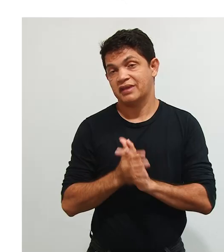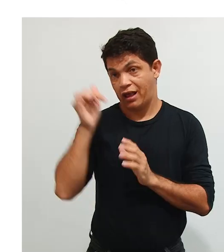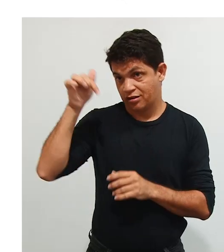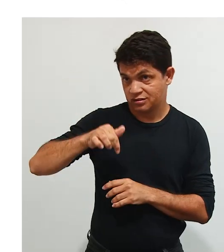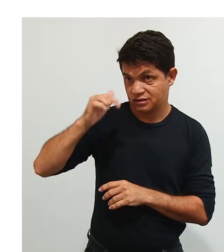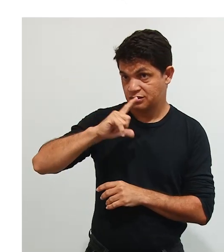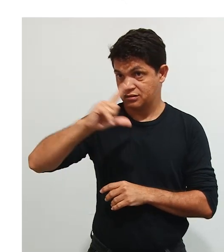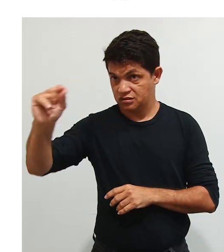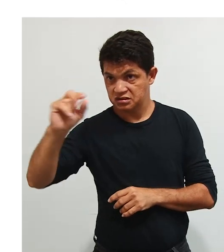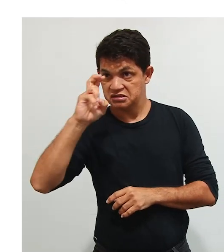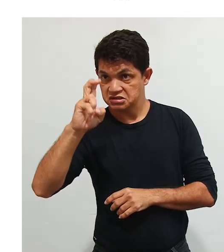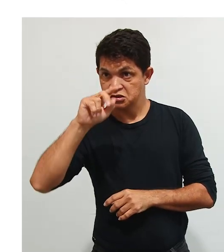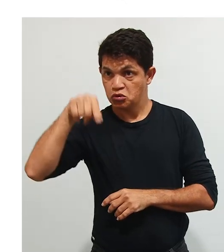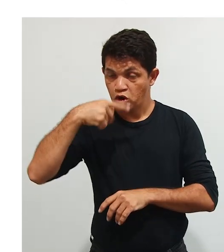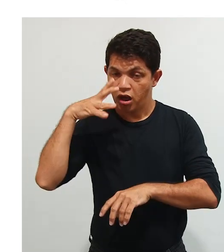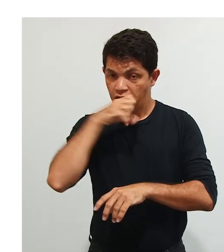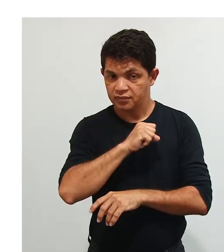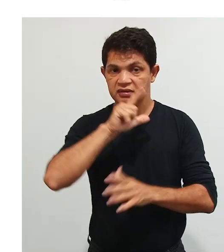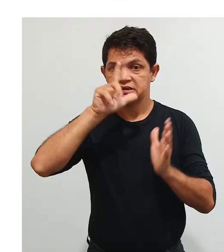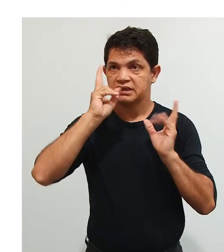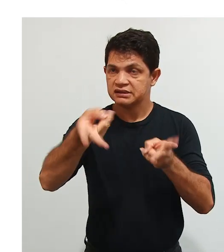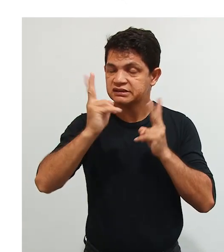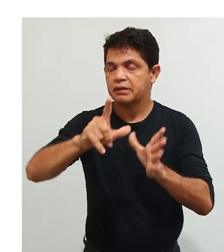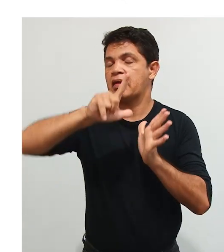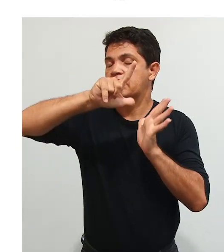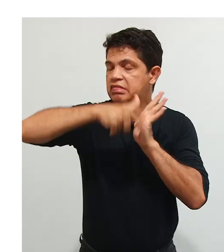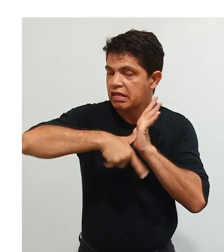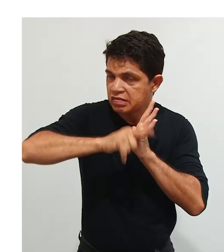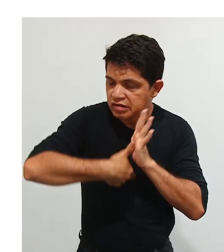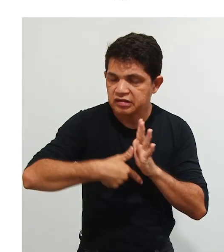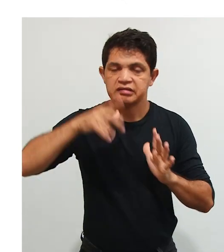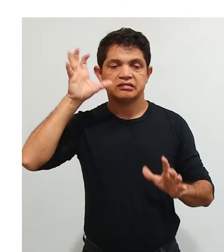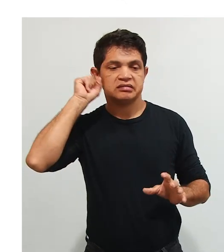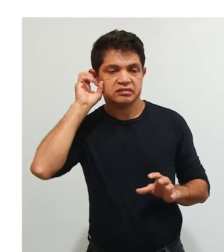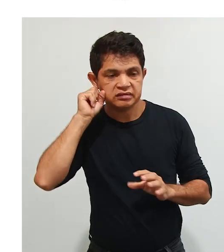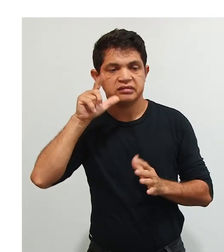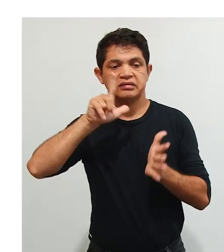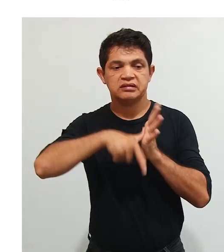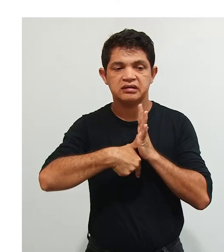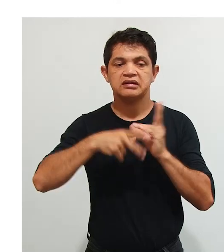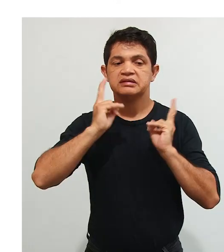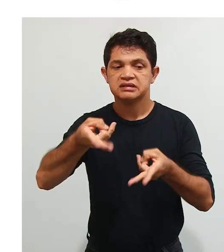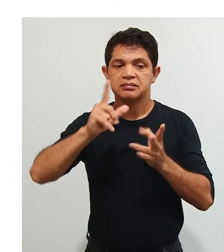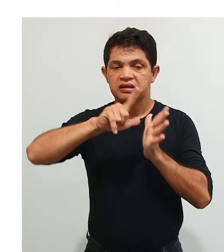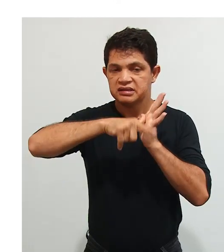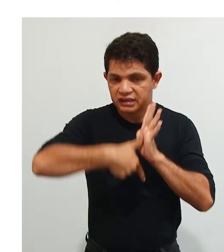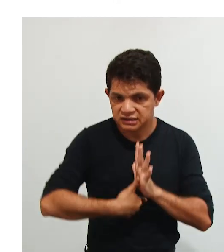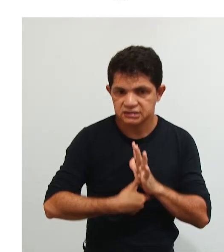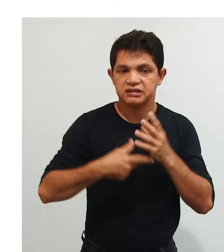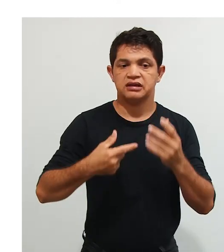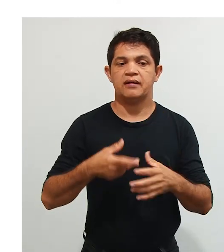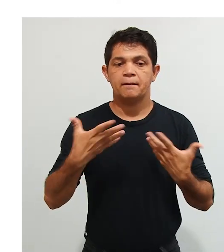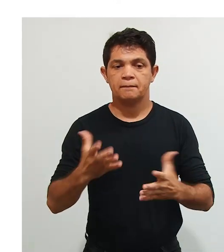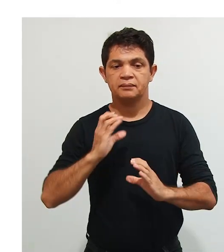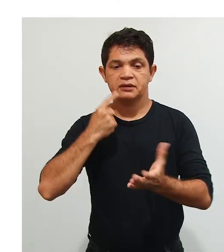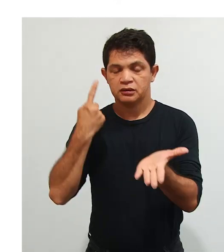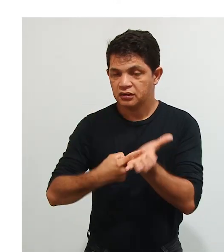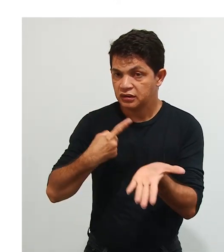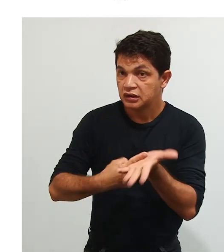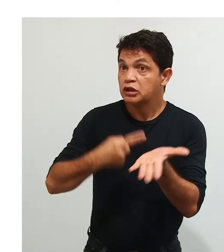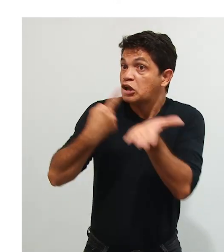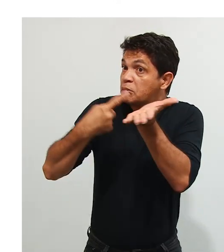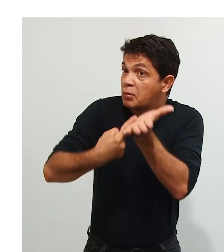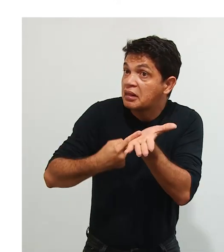Dizer, você está sempre atrasado. Sempre é horrível, nunca é horrível, né? Então, nós combinamos